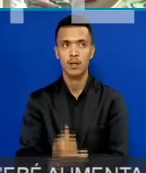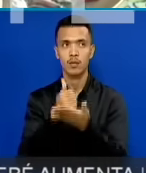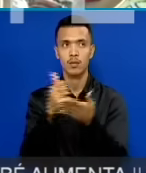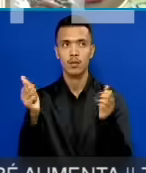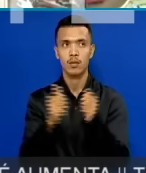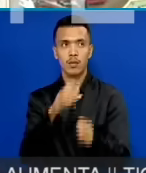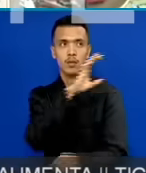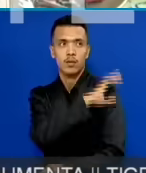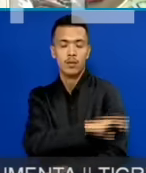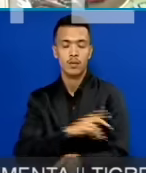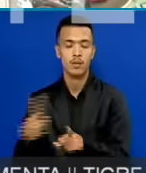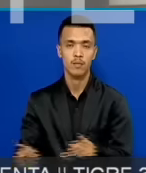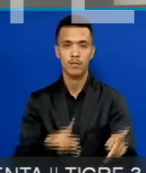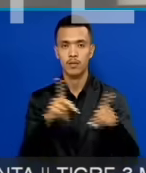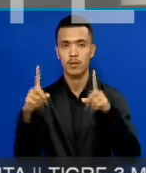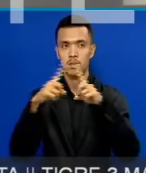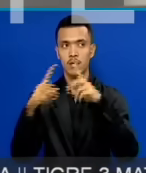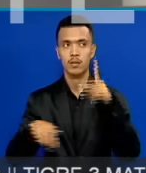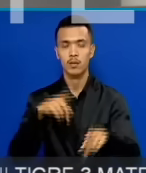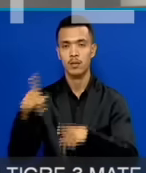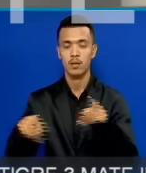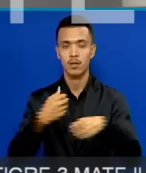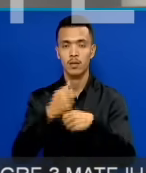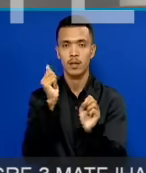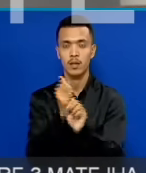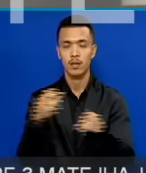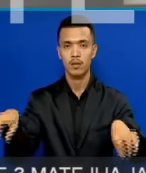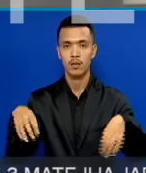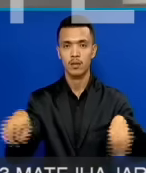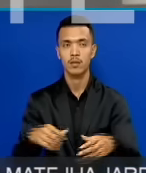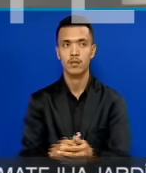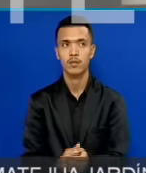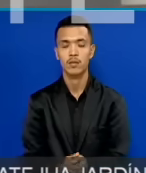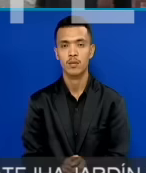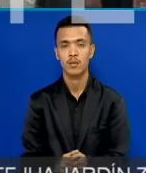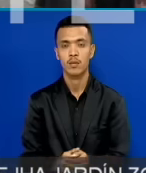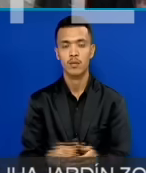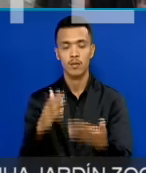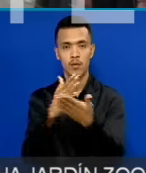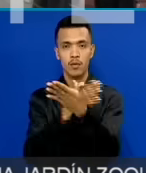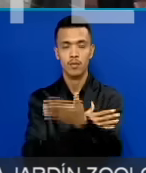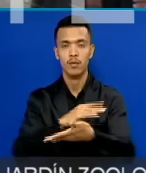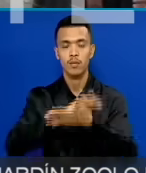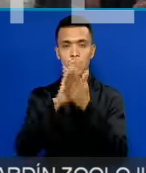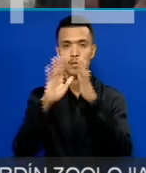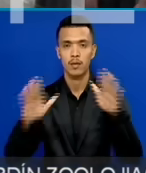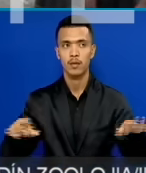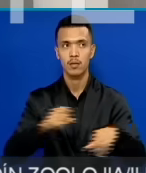prestação segurança pública ba sociedade, ho de hala o missão, ho de garante ordem pública do promove paz